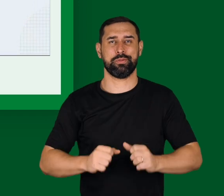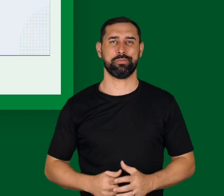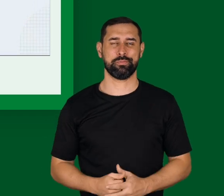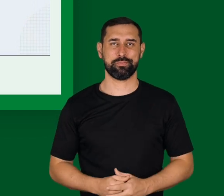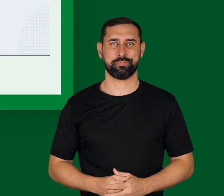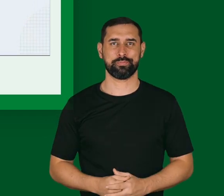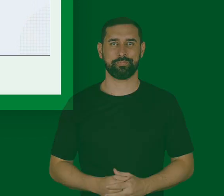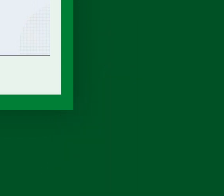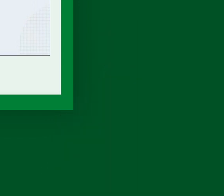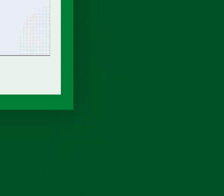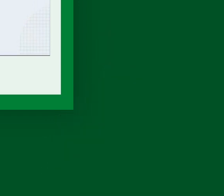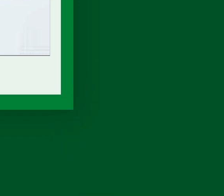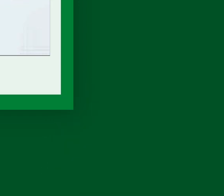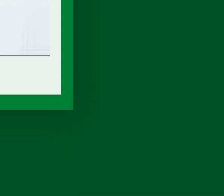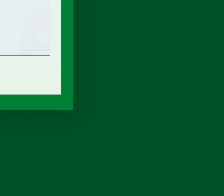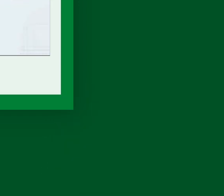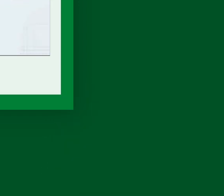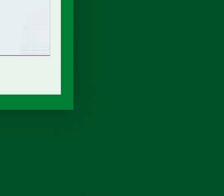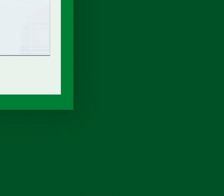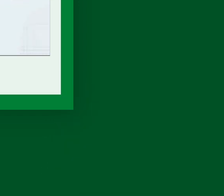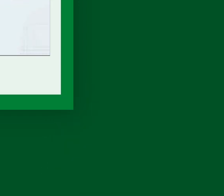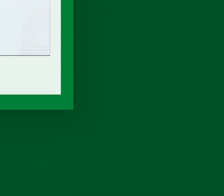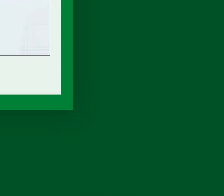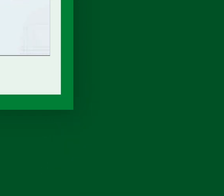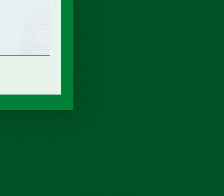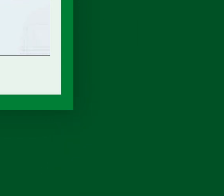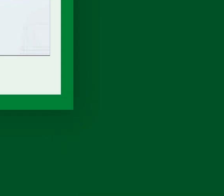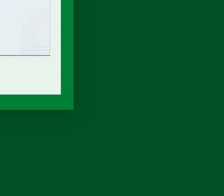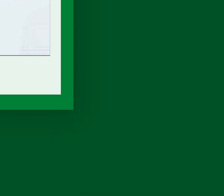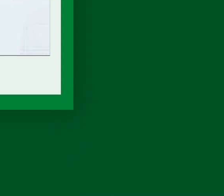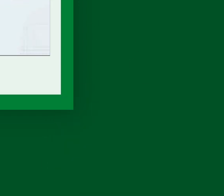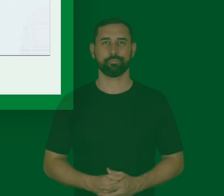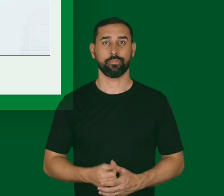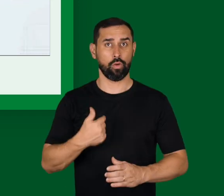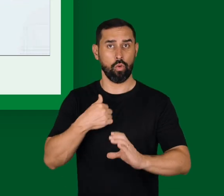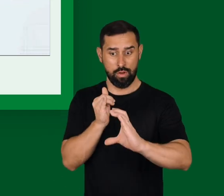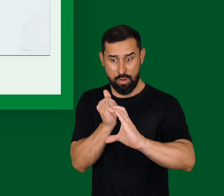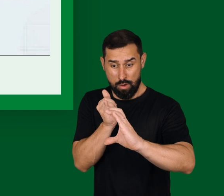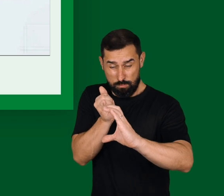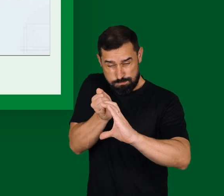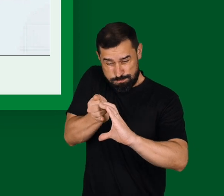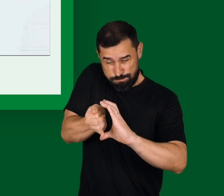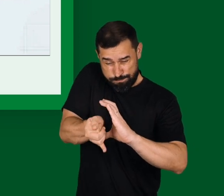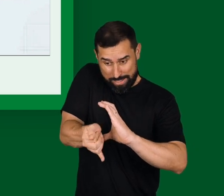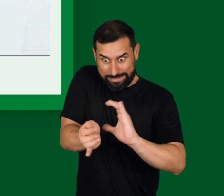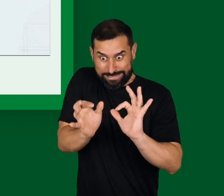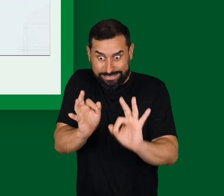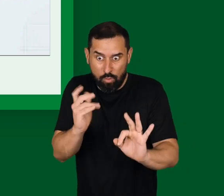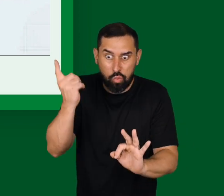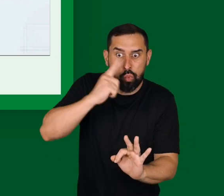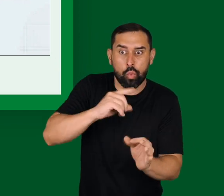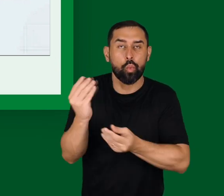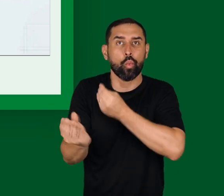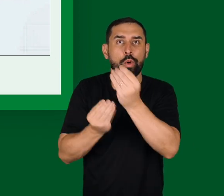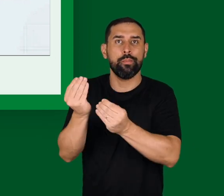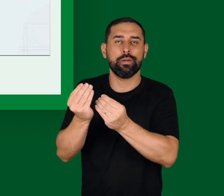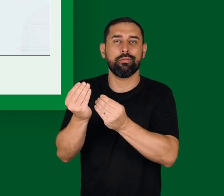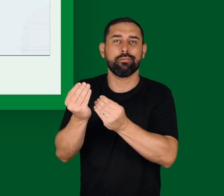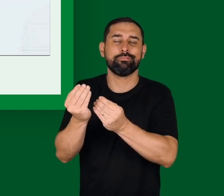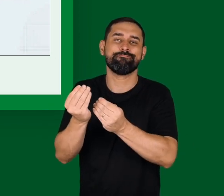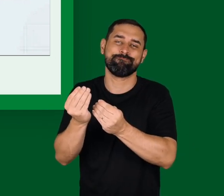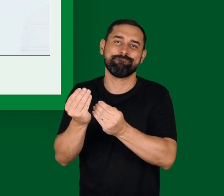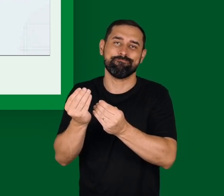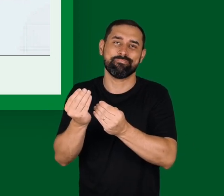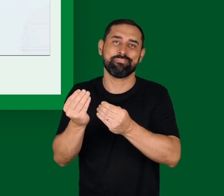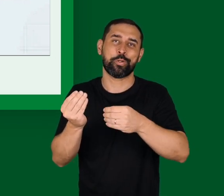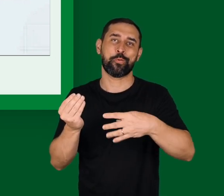opioide, nesse caso a gente usa o fentanil. Lembrar que normalmente, né, outra forma mnemônica da